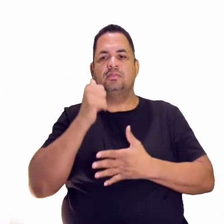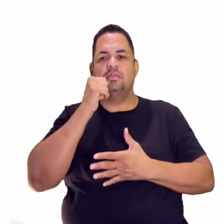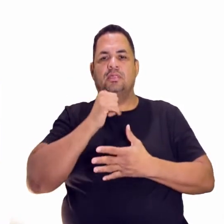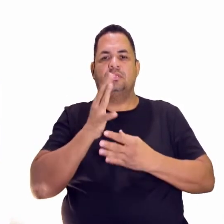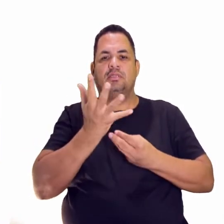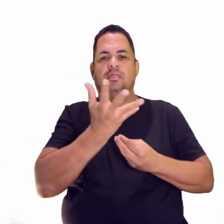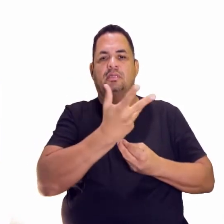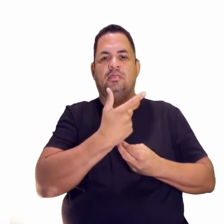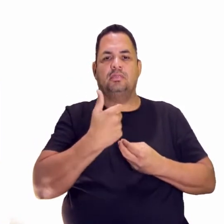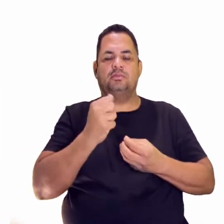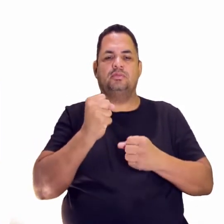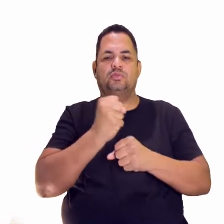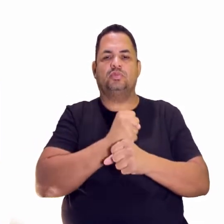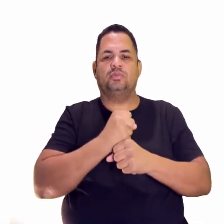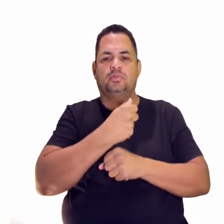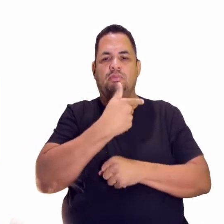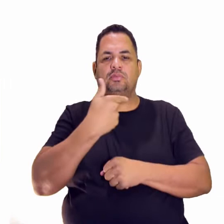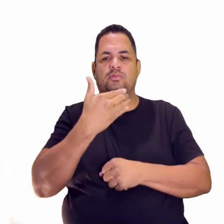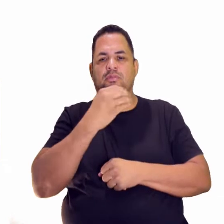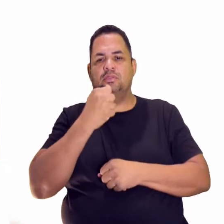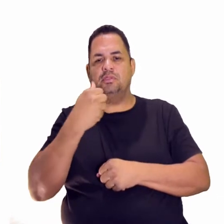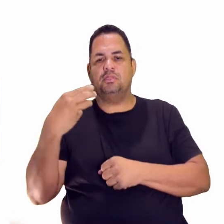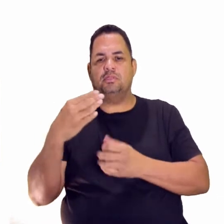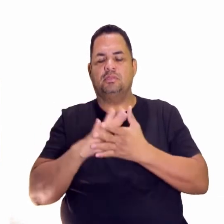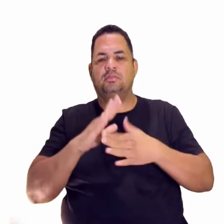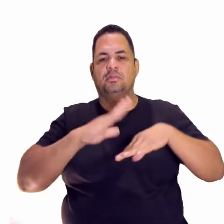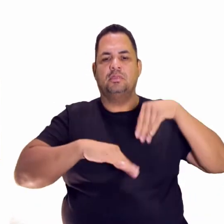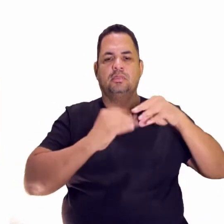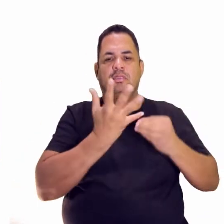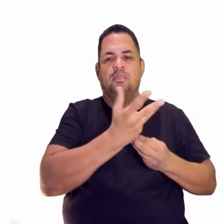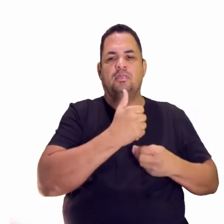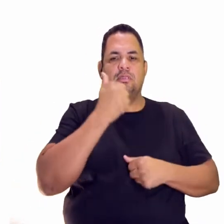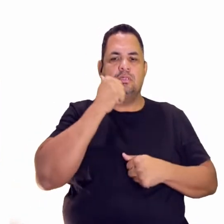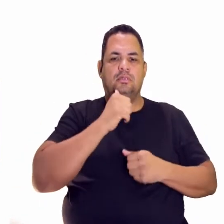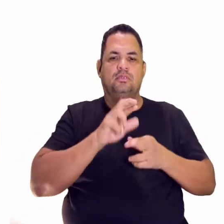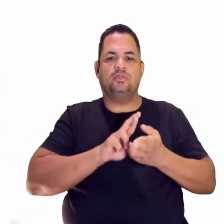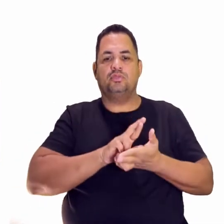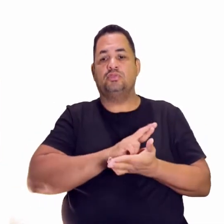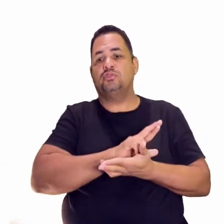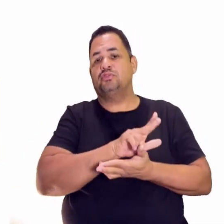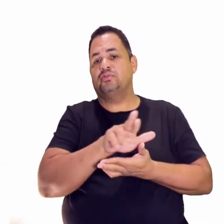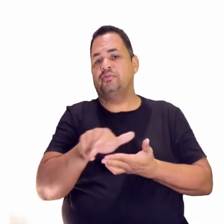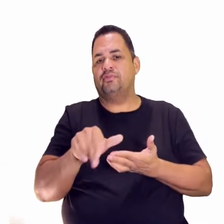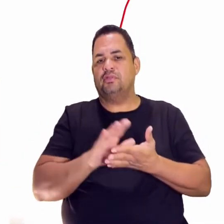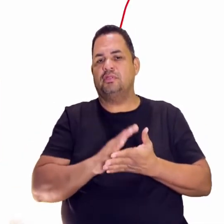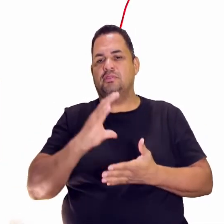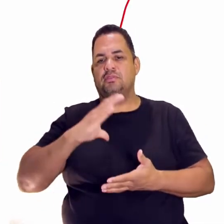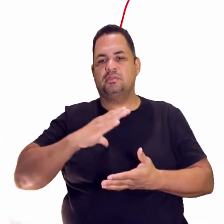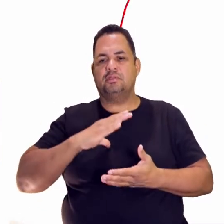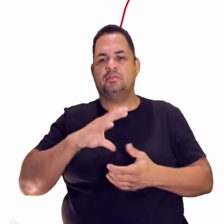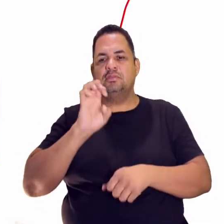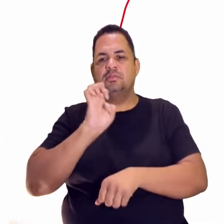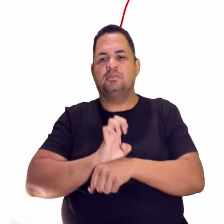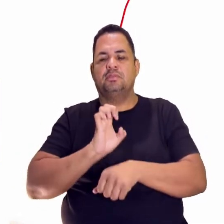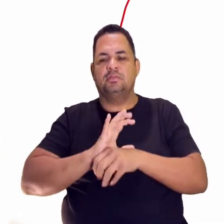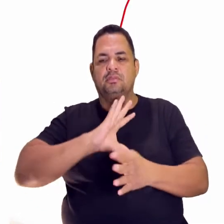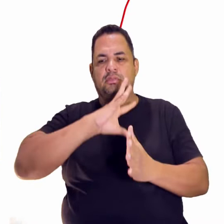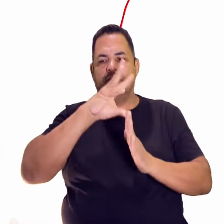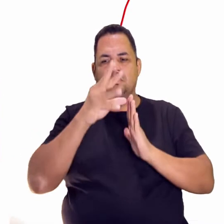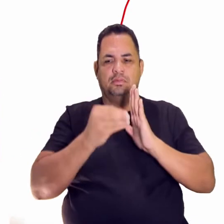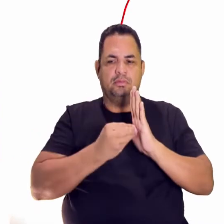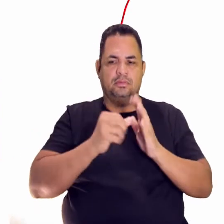2013. Artistas mulheres de diferentes cidades e estados da Amazônia fizeram a